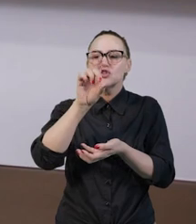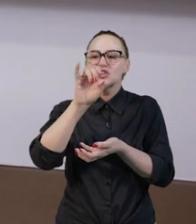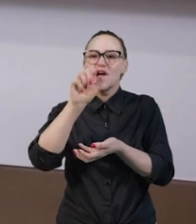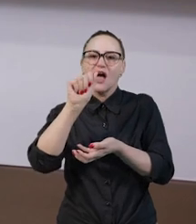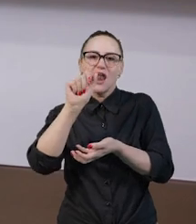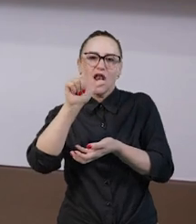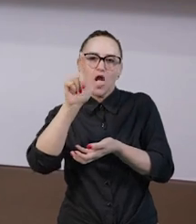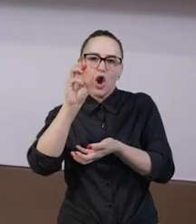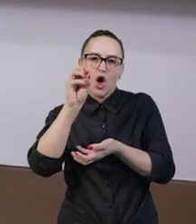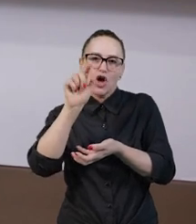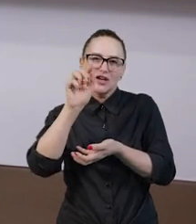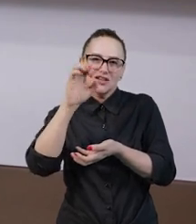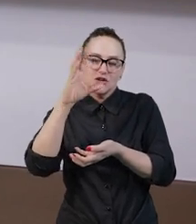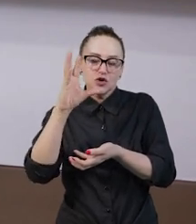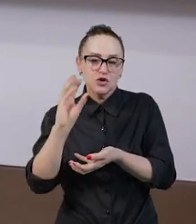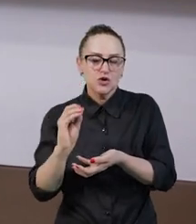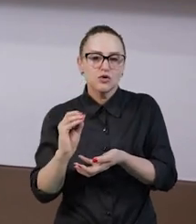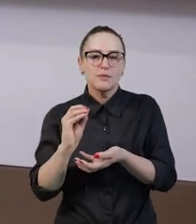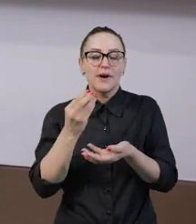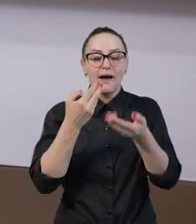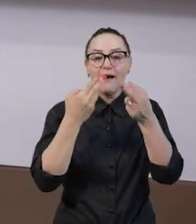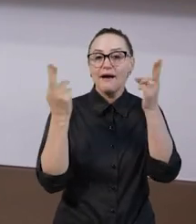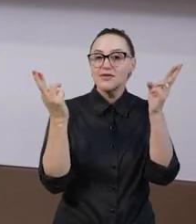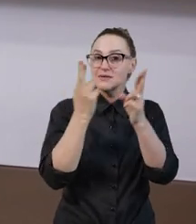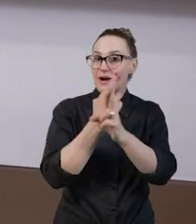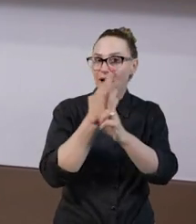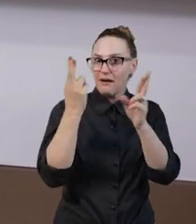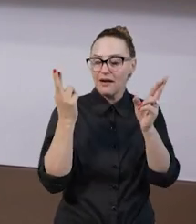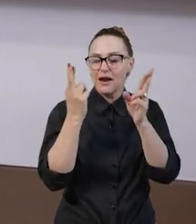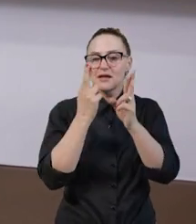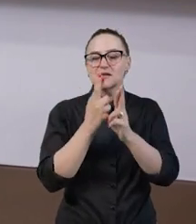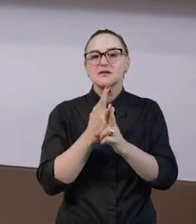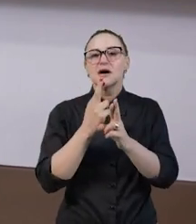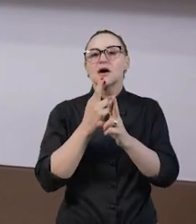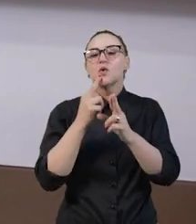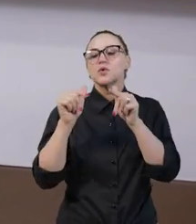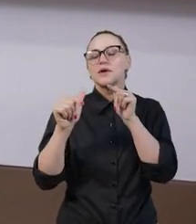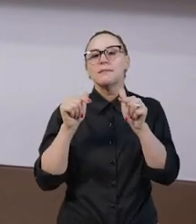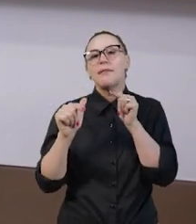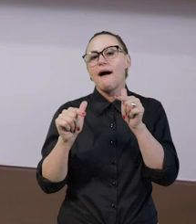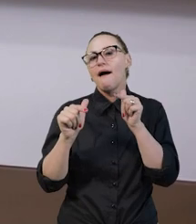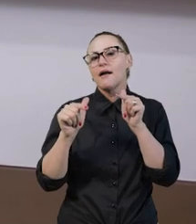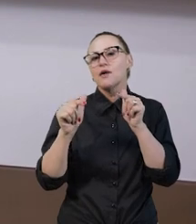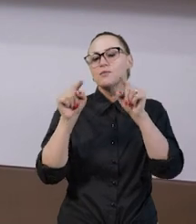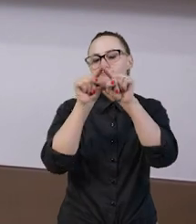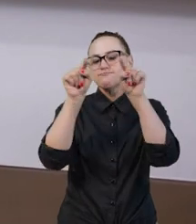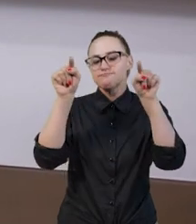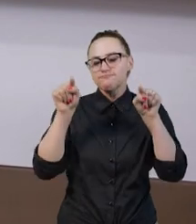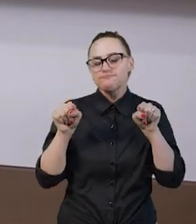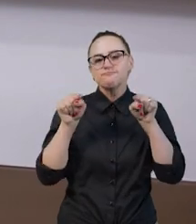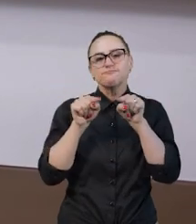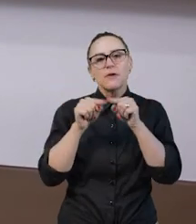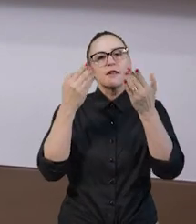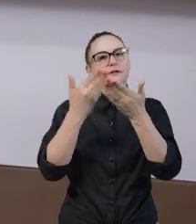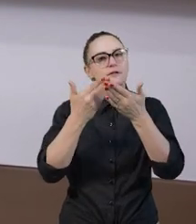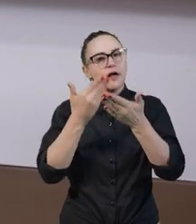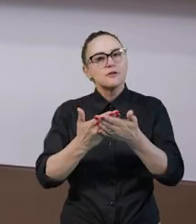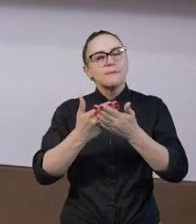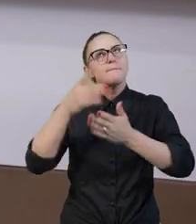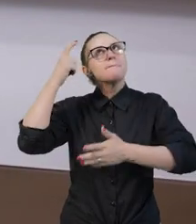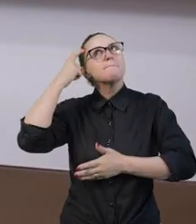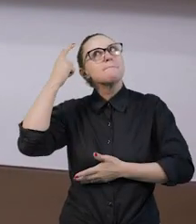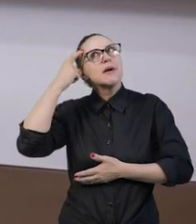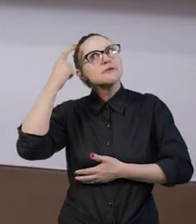relacioná-los na sistemática de trabalho na sala de aula e fora dela nesse sentido pensar